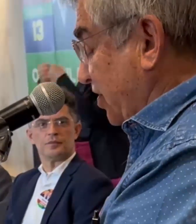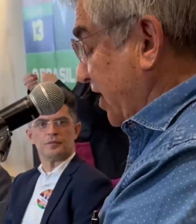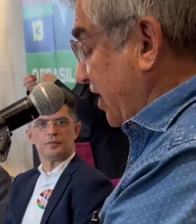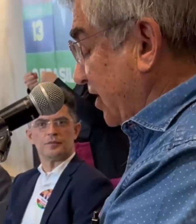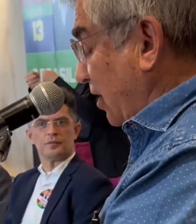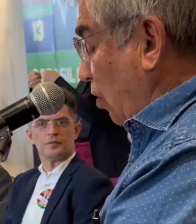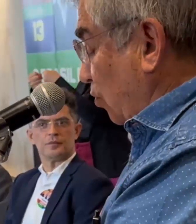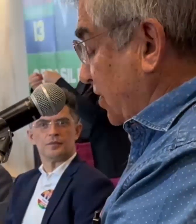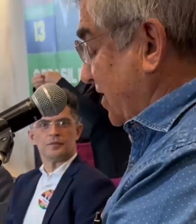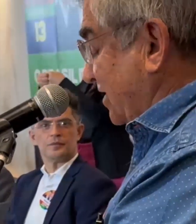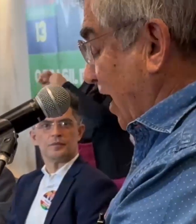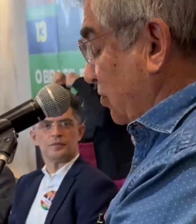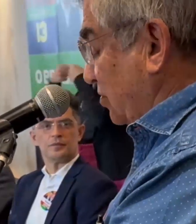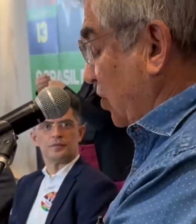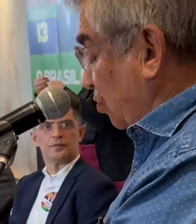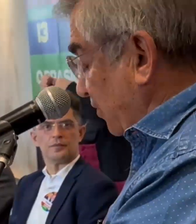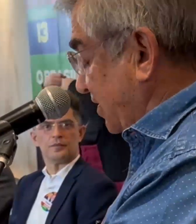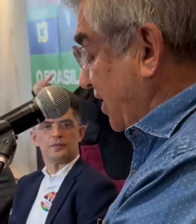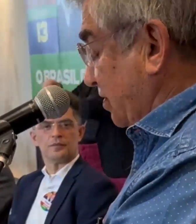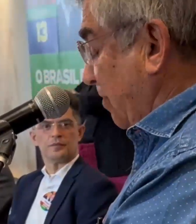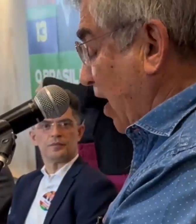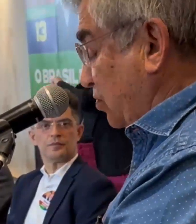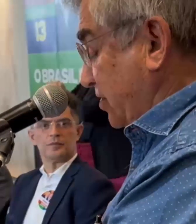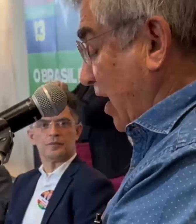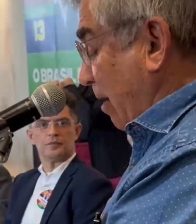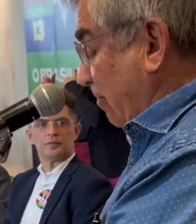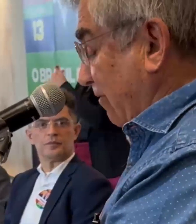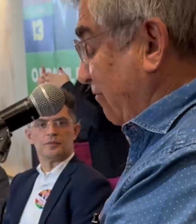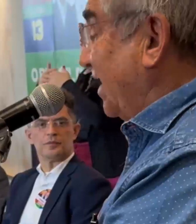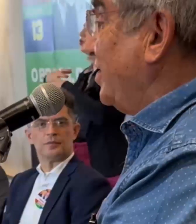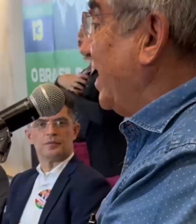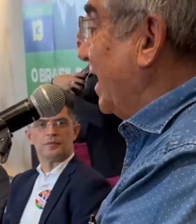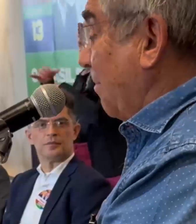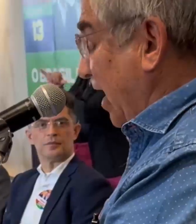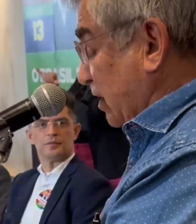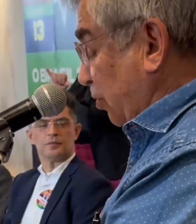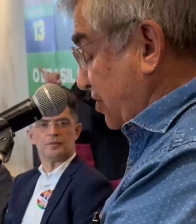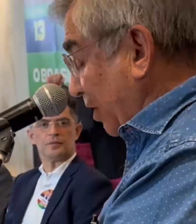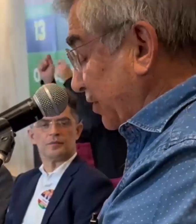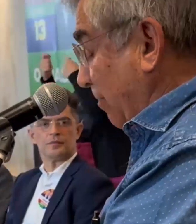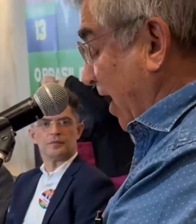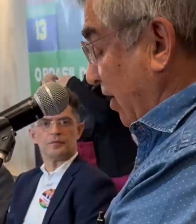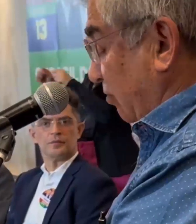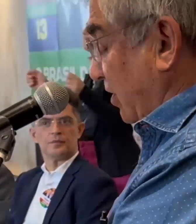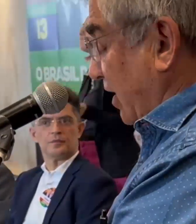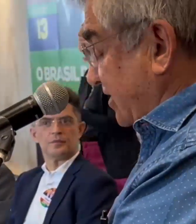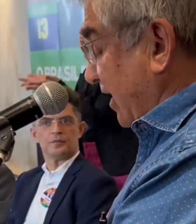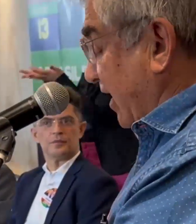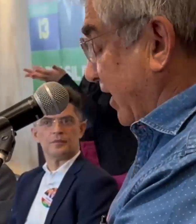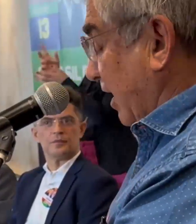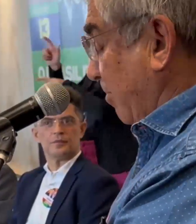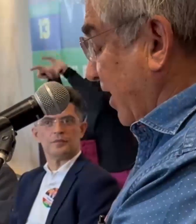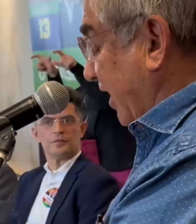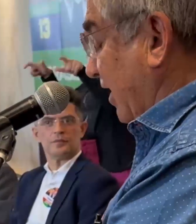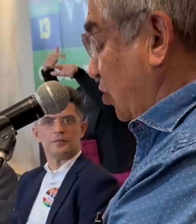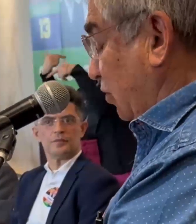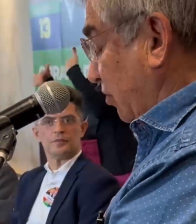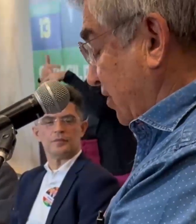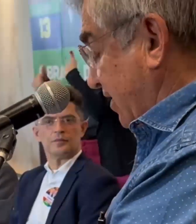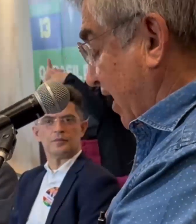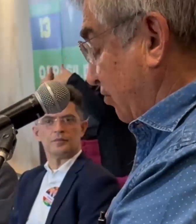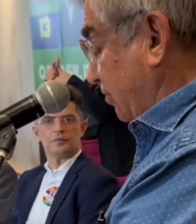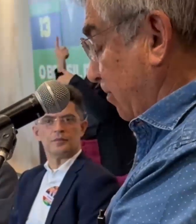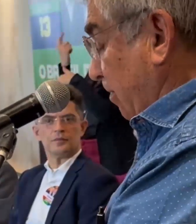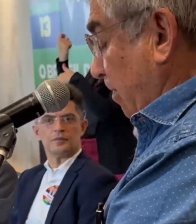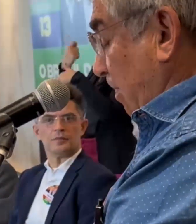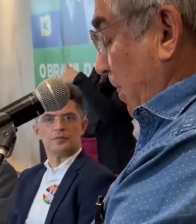que possam adquirir os necessários insuficientes meios para viver dignamente por seu trabalho sem ter que depender da